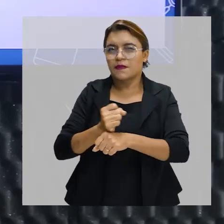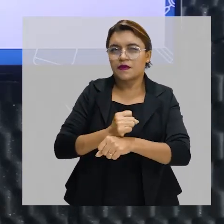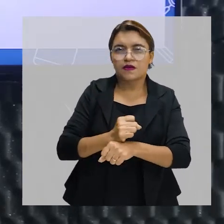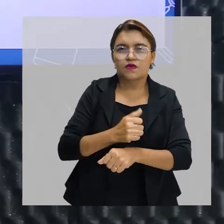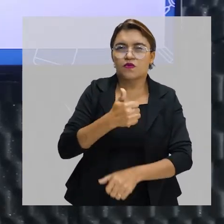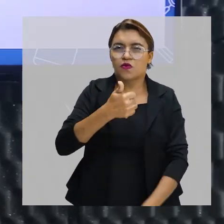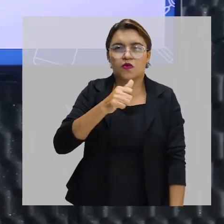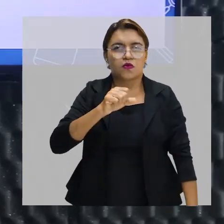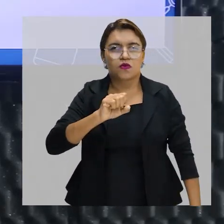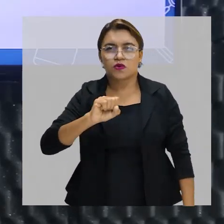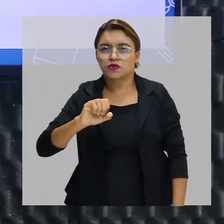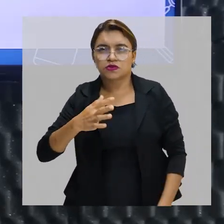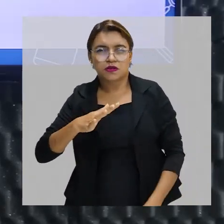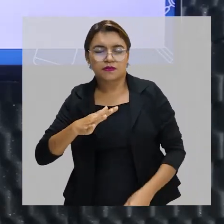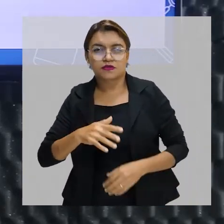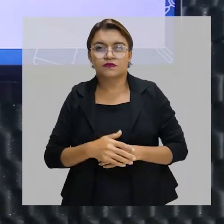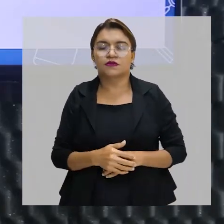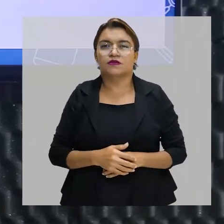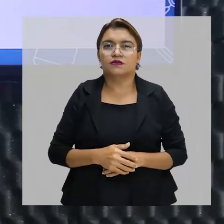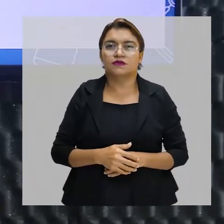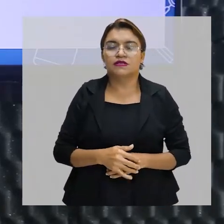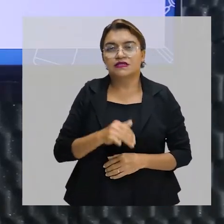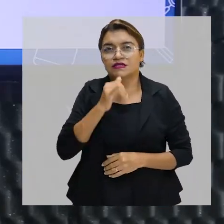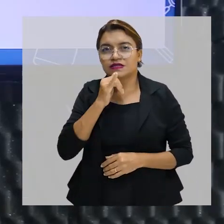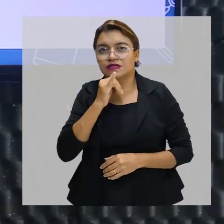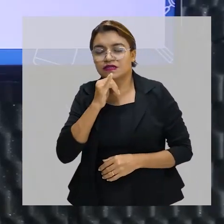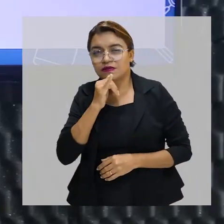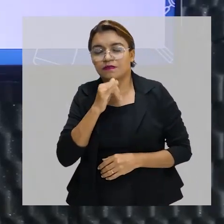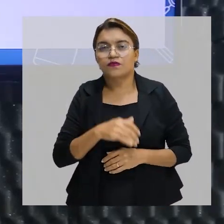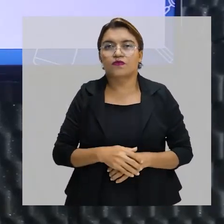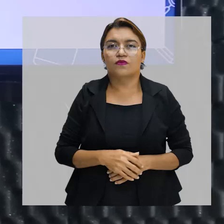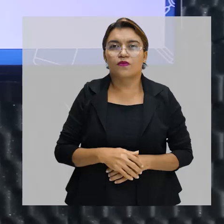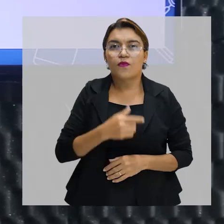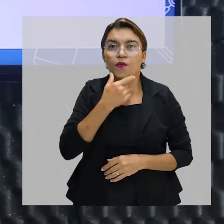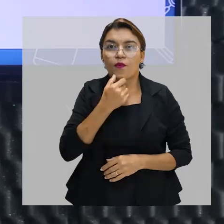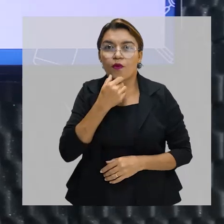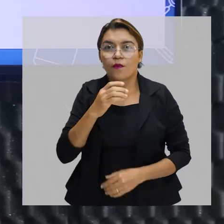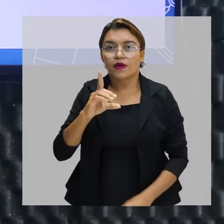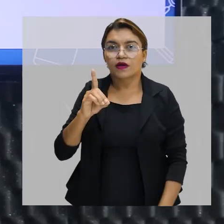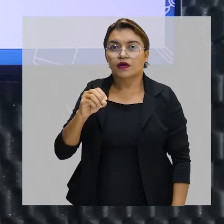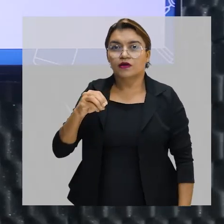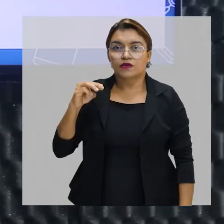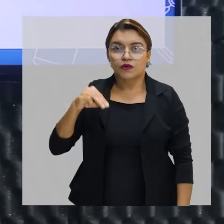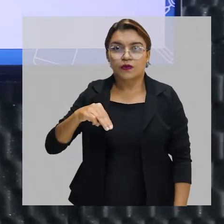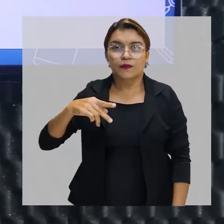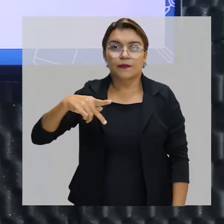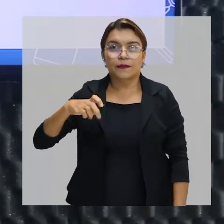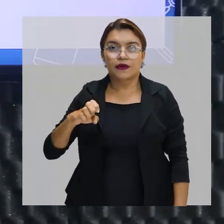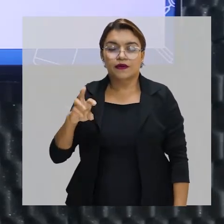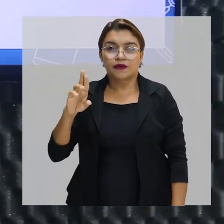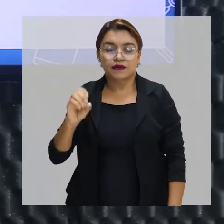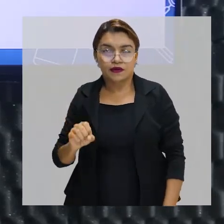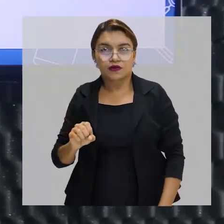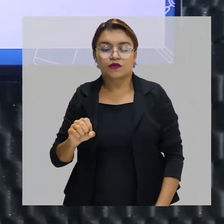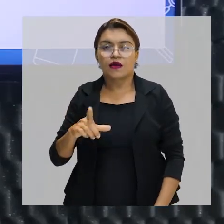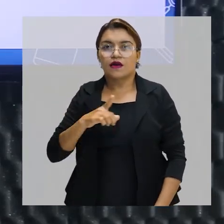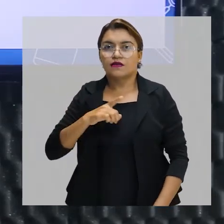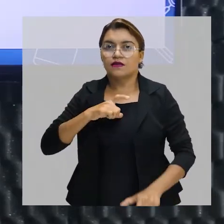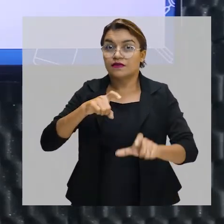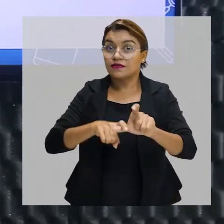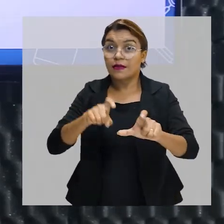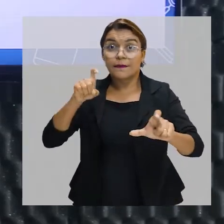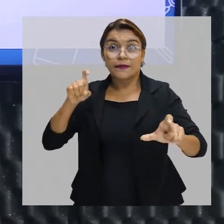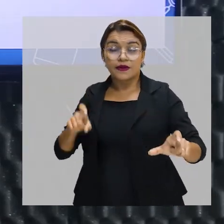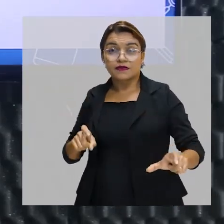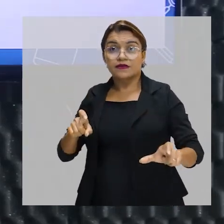tal, quando Dom Pedro proclamou a independência, o romantismo nasceu nessa atmosfera de